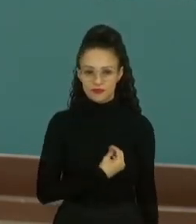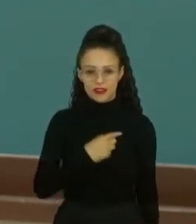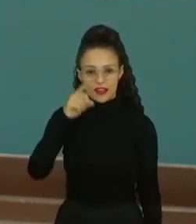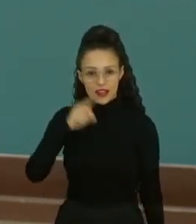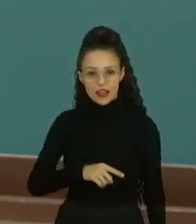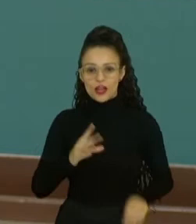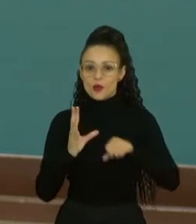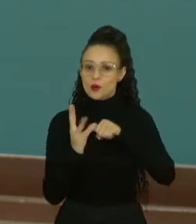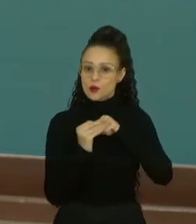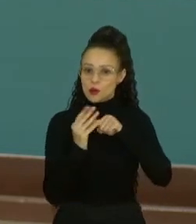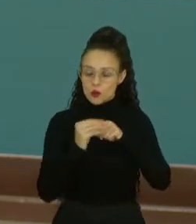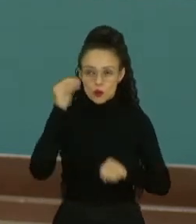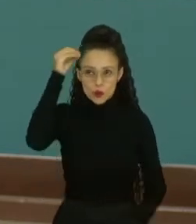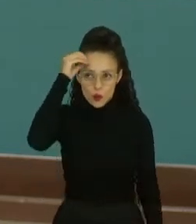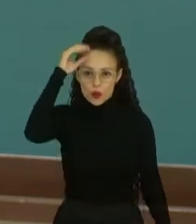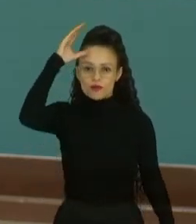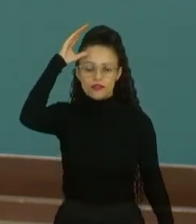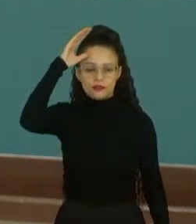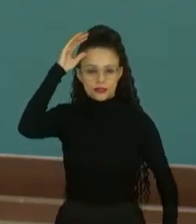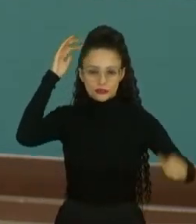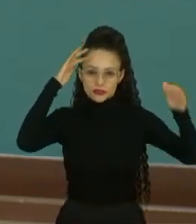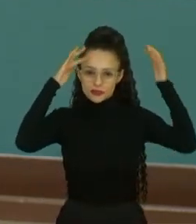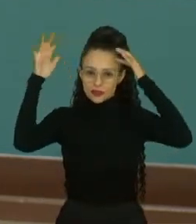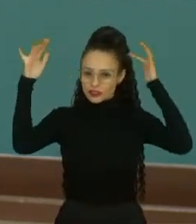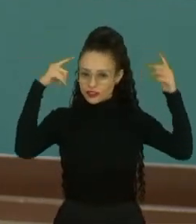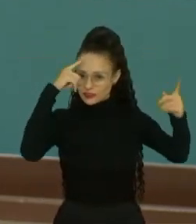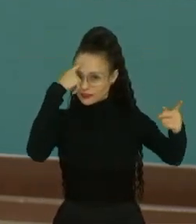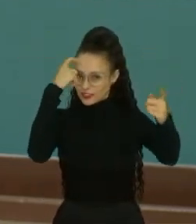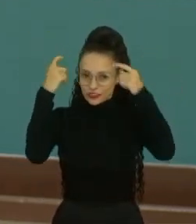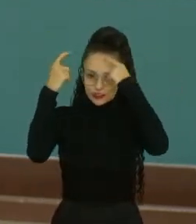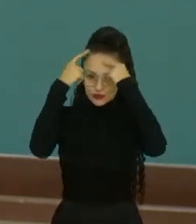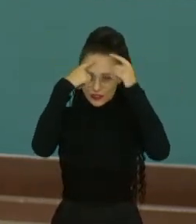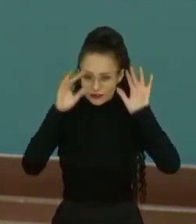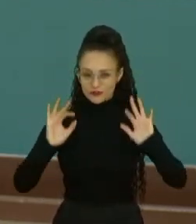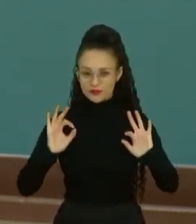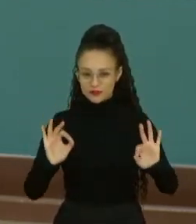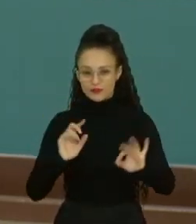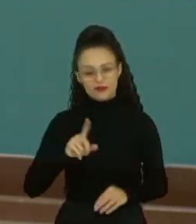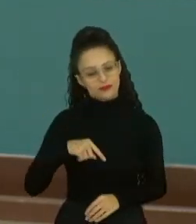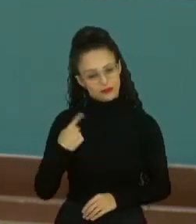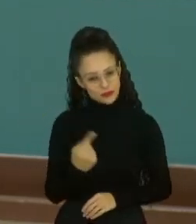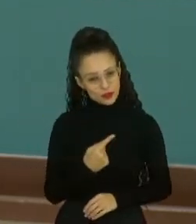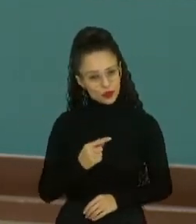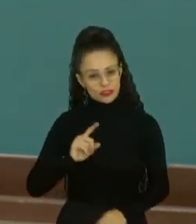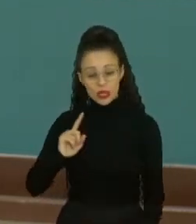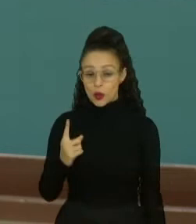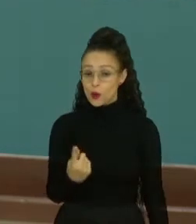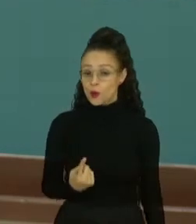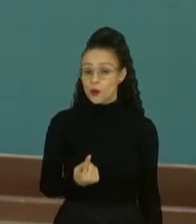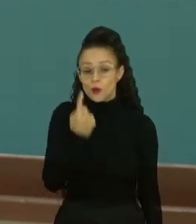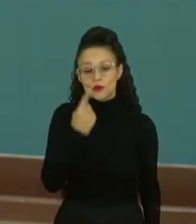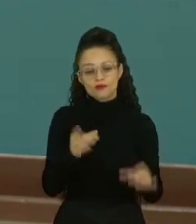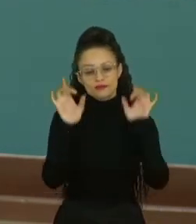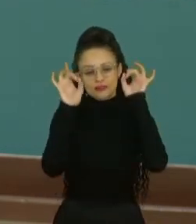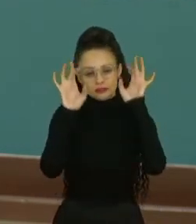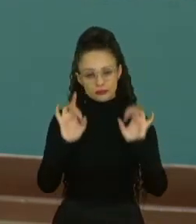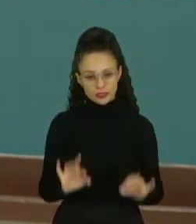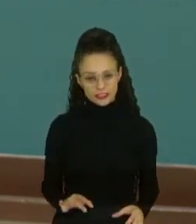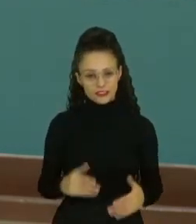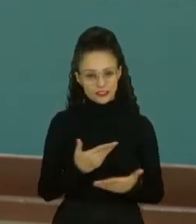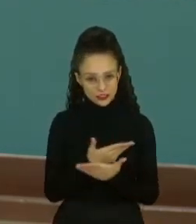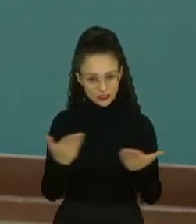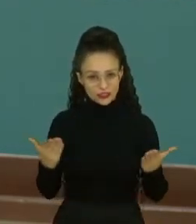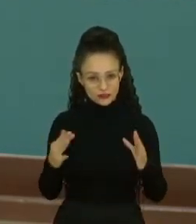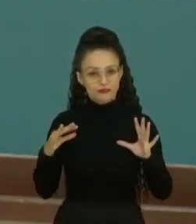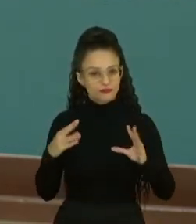é do conhecimento, da imaginação, da criatividade, né? E que nos torna únicos e especiais diante